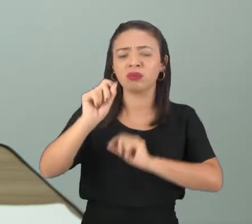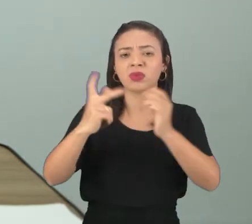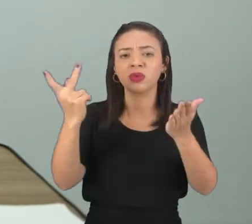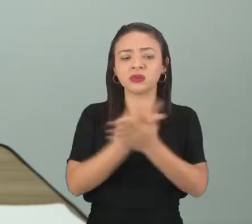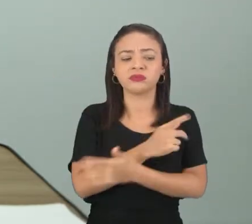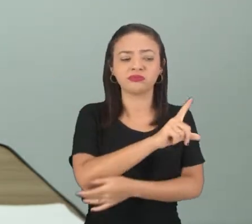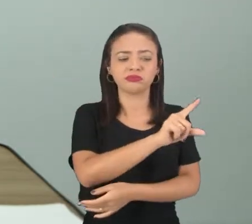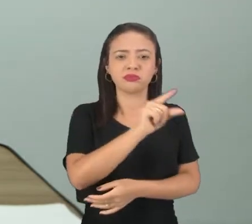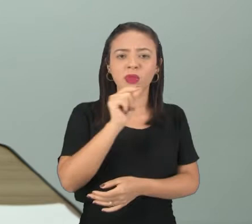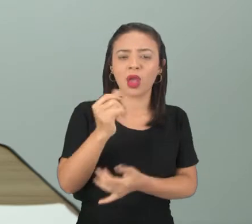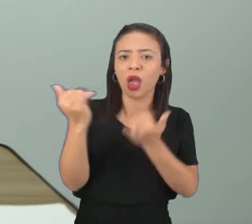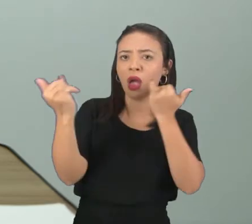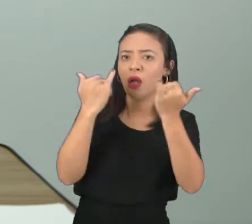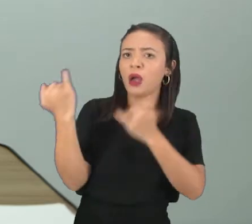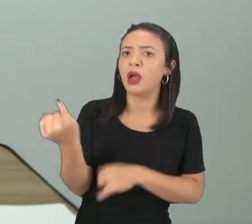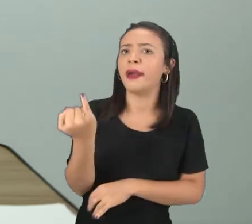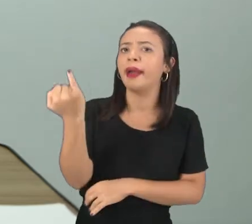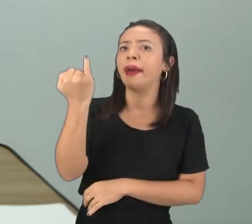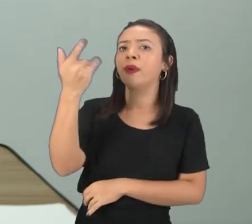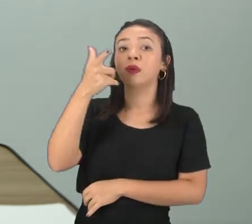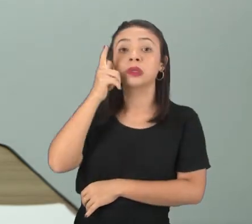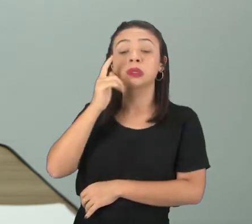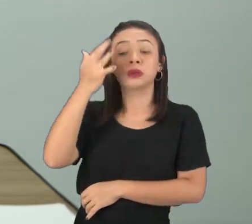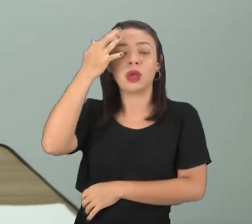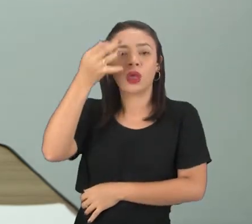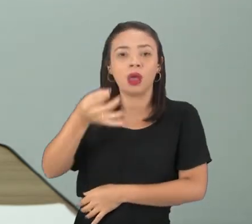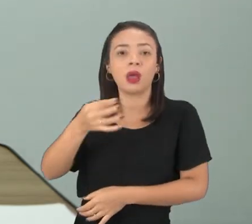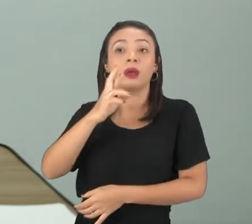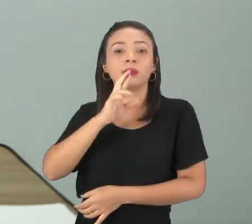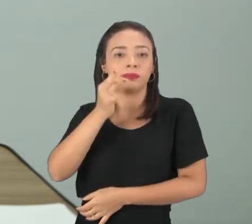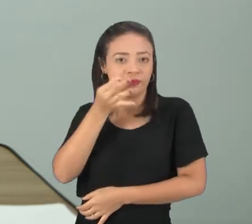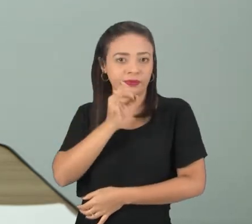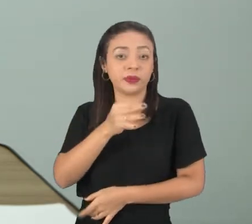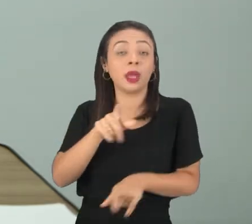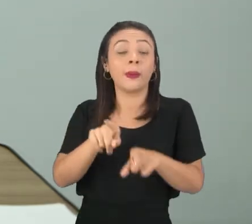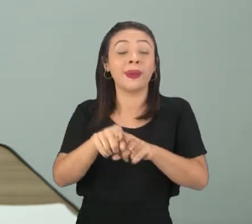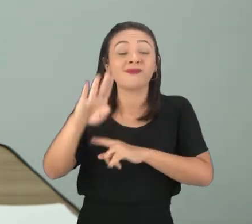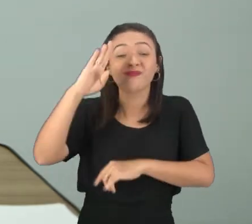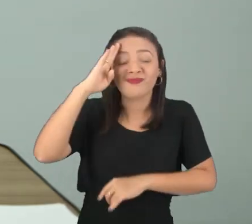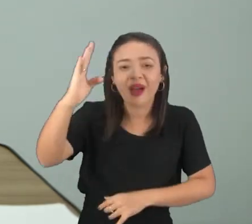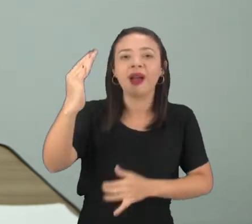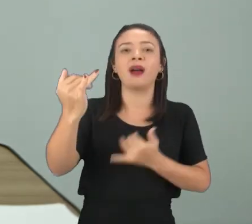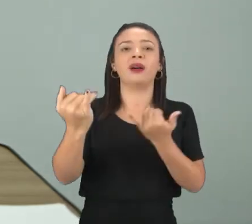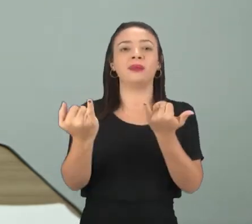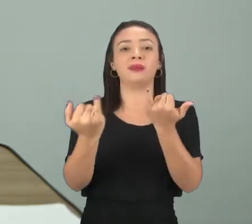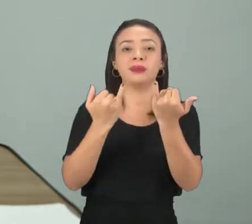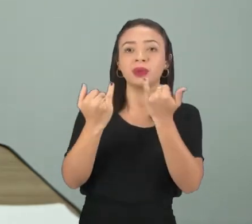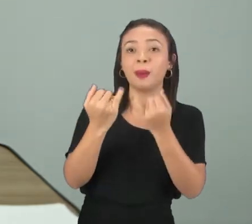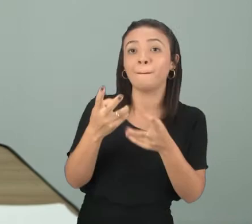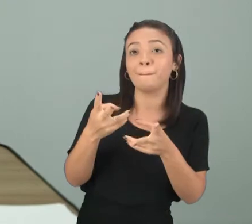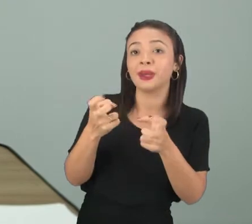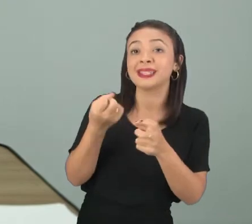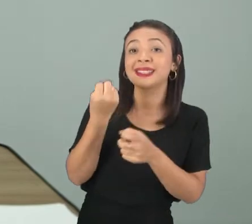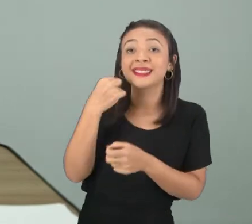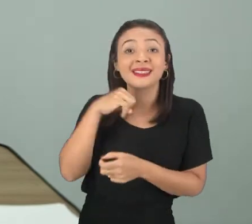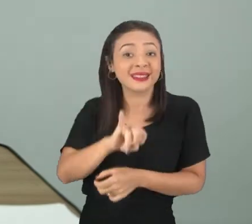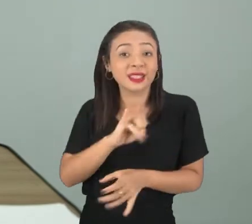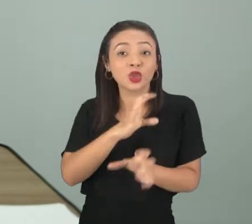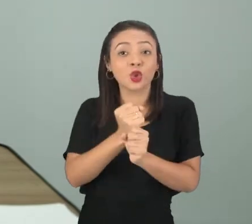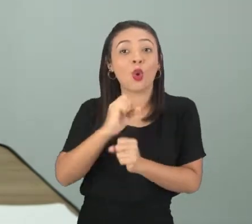retirar as informações que eu preciso para poder compreender e resolver e identificar principalmente se é uma adição